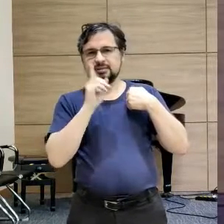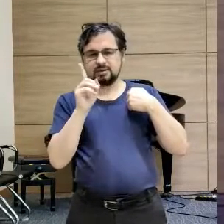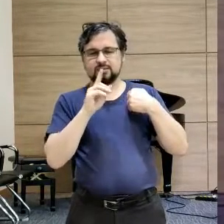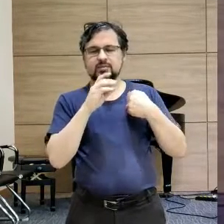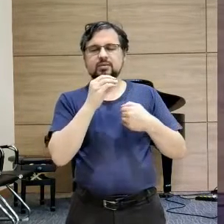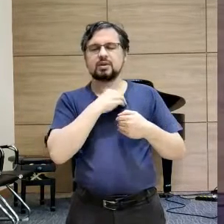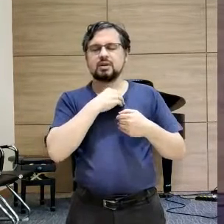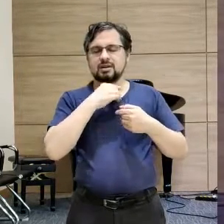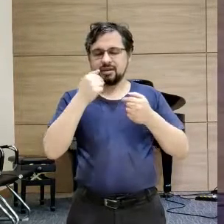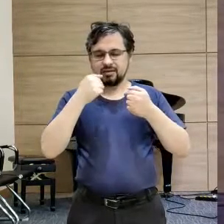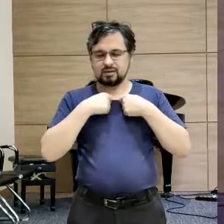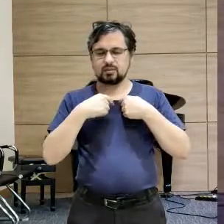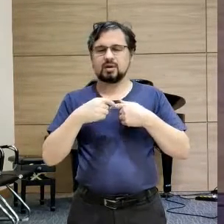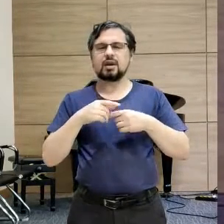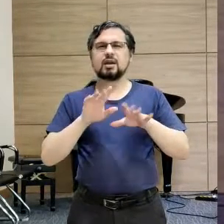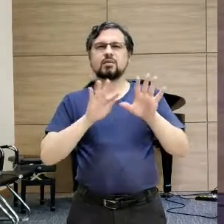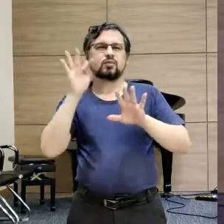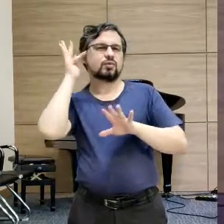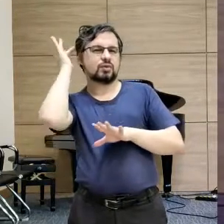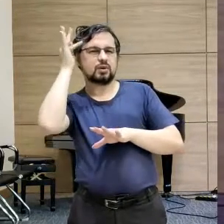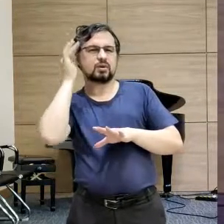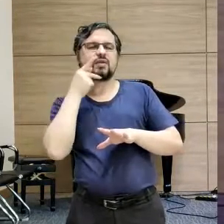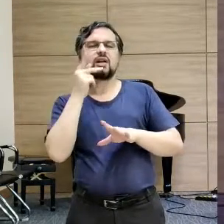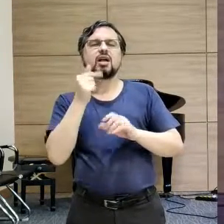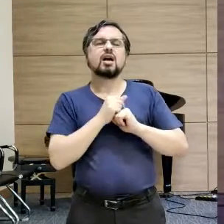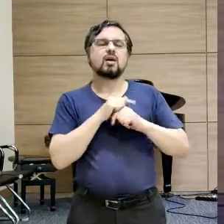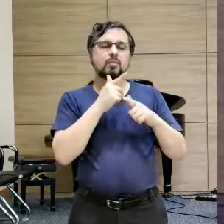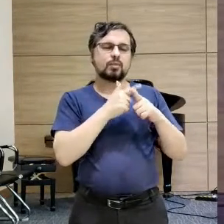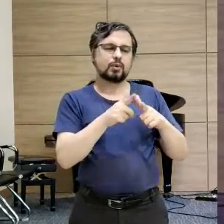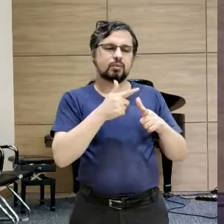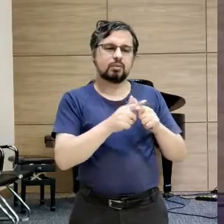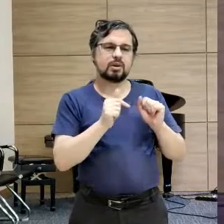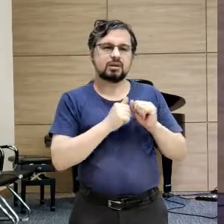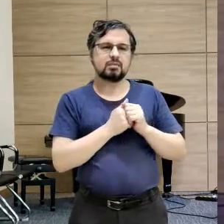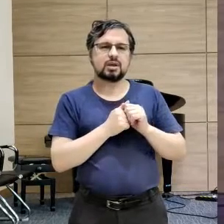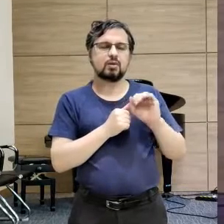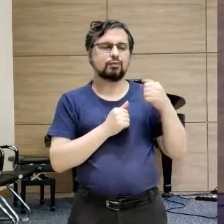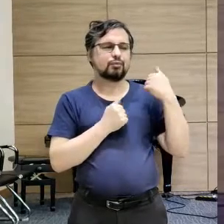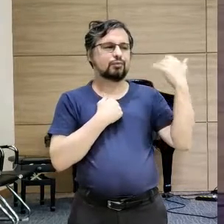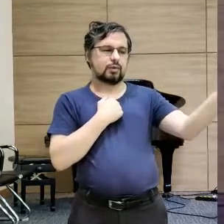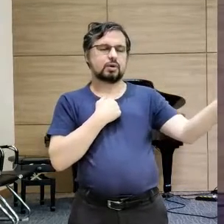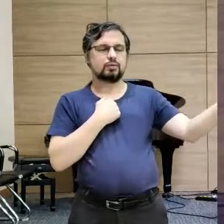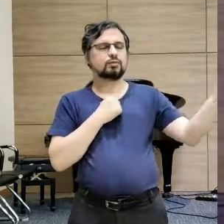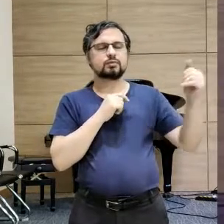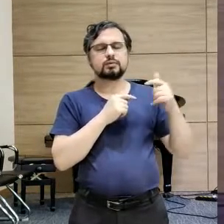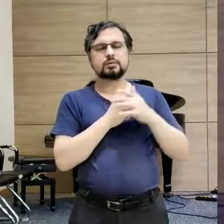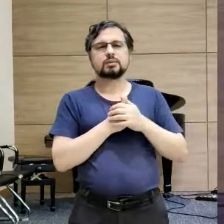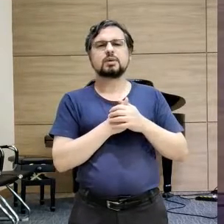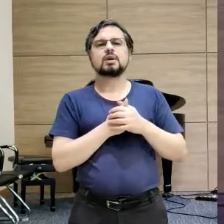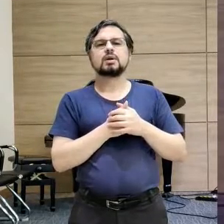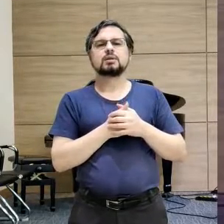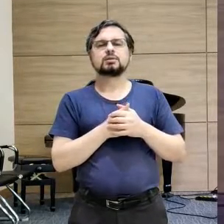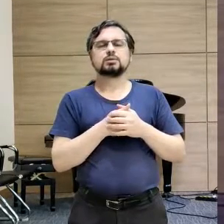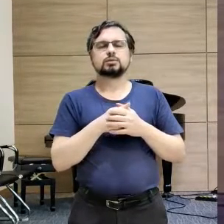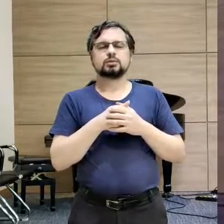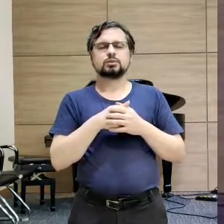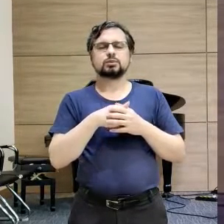empiristas queriam pensar, os filósofos, pensar que o problema é o externo, não é? Então, John